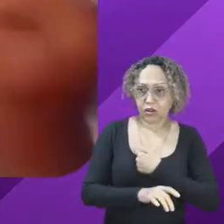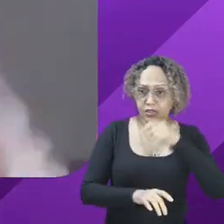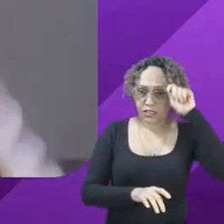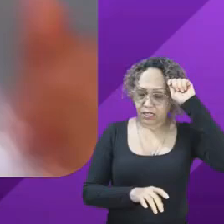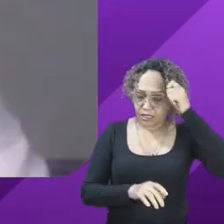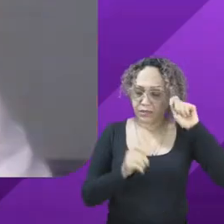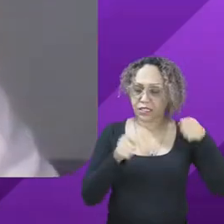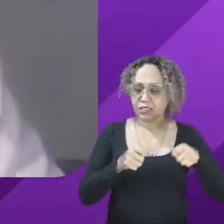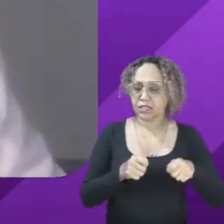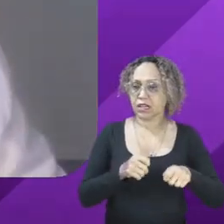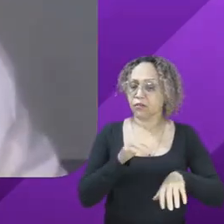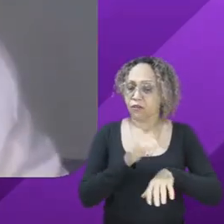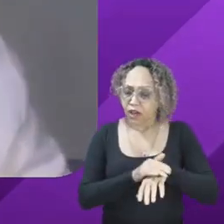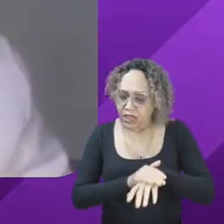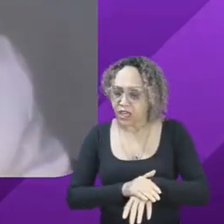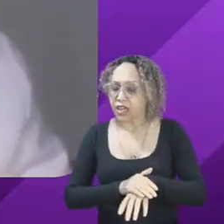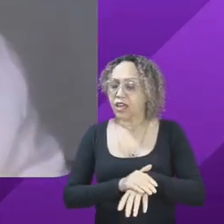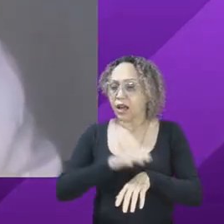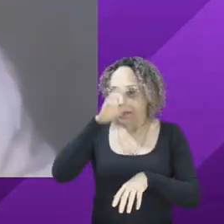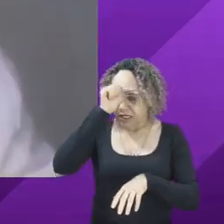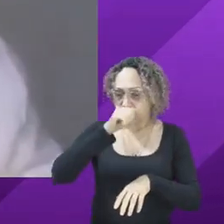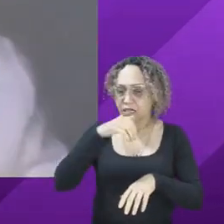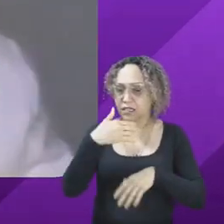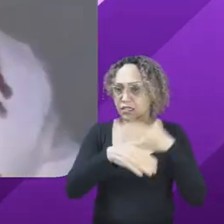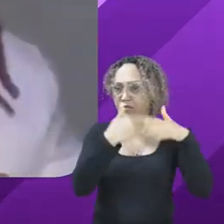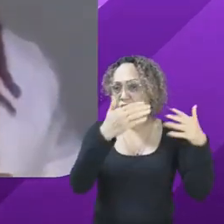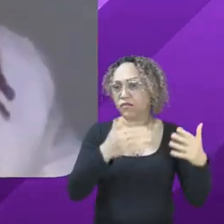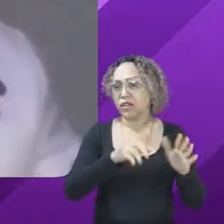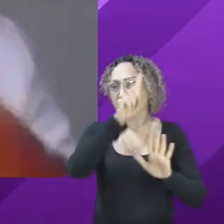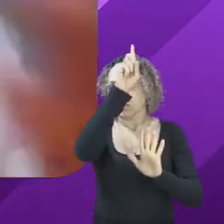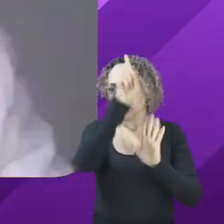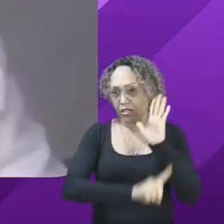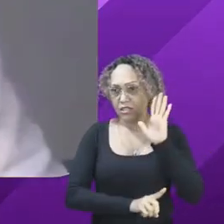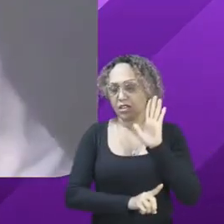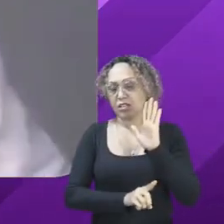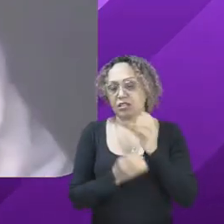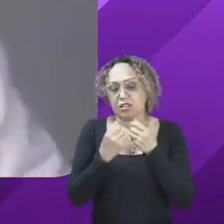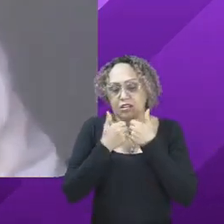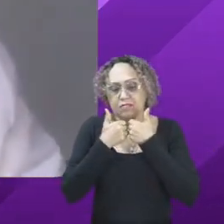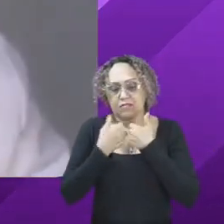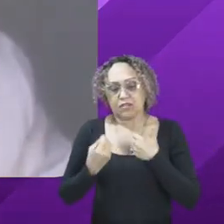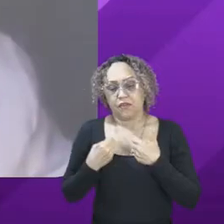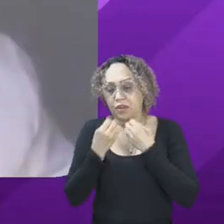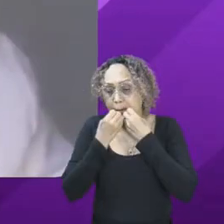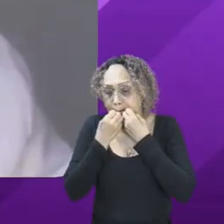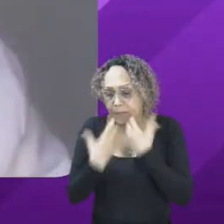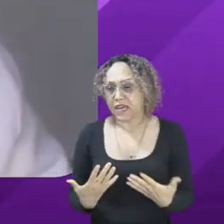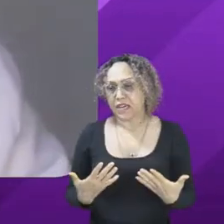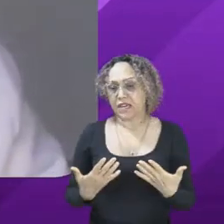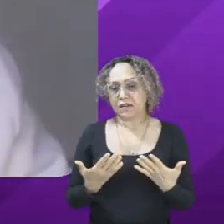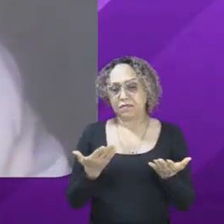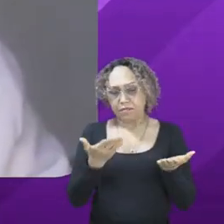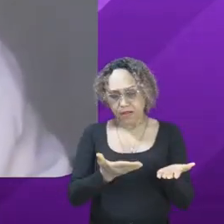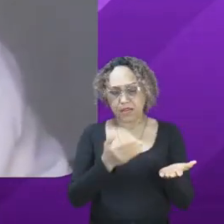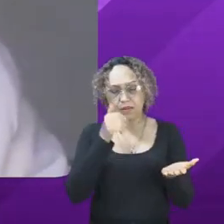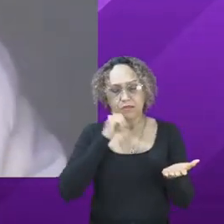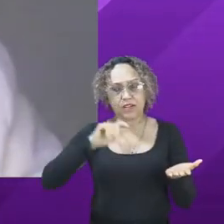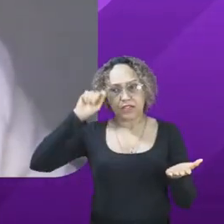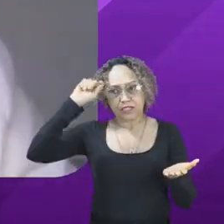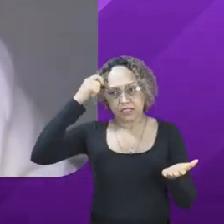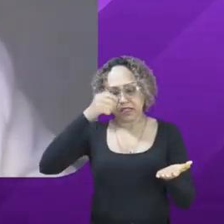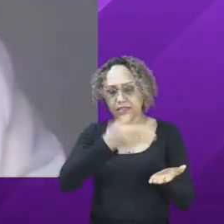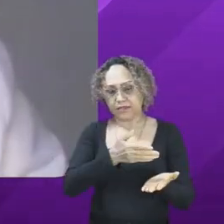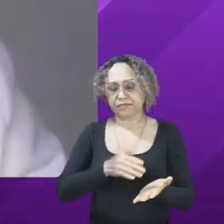defender quando a gente está falando, então, de direitos, né, e de bem viver para mulheres negras. Mas, então, é isso,